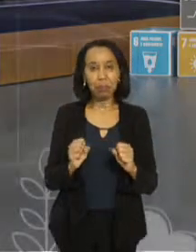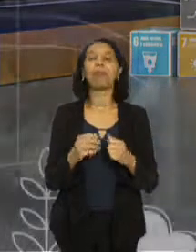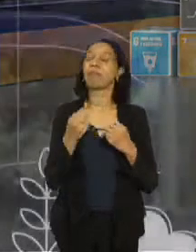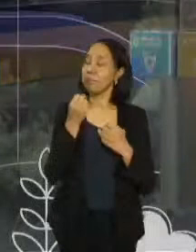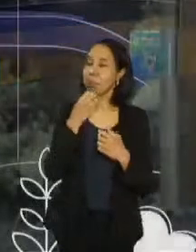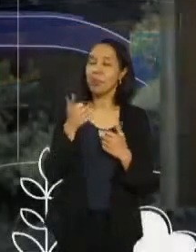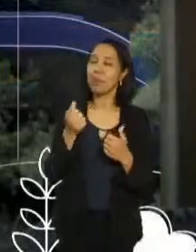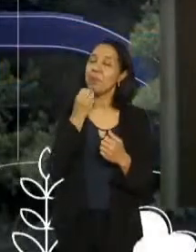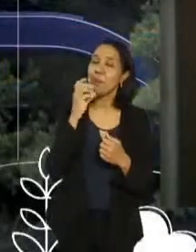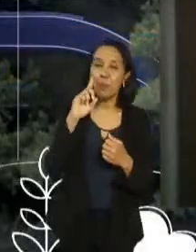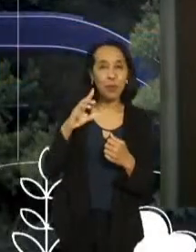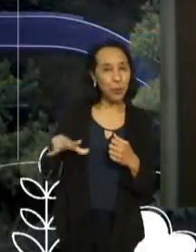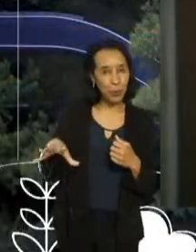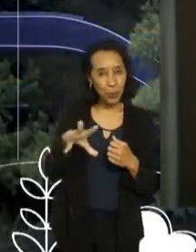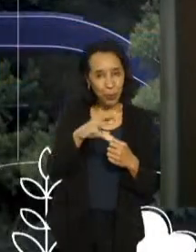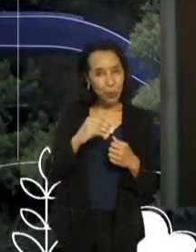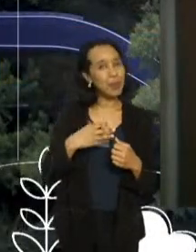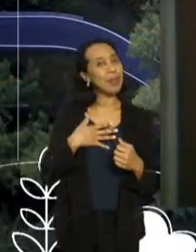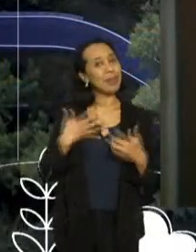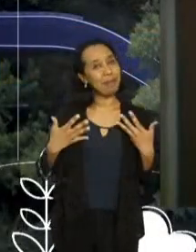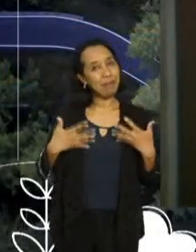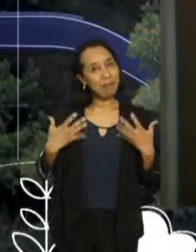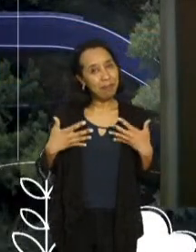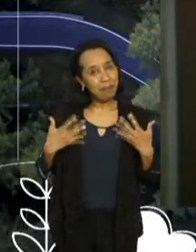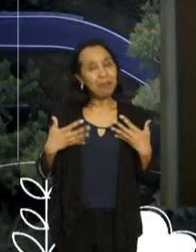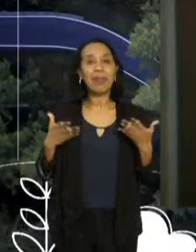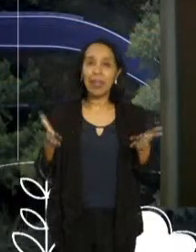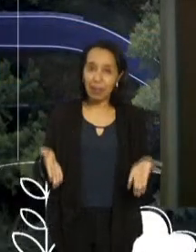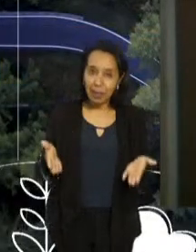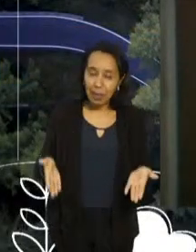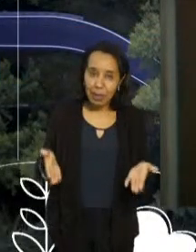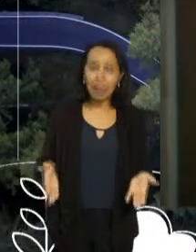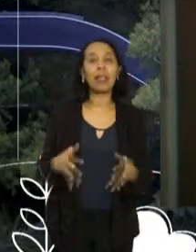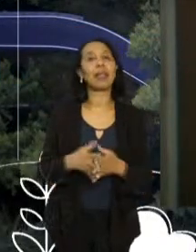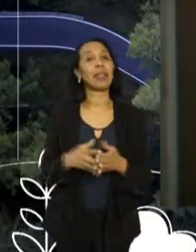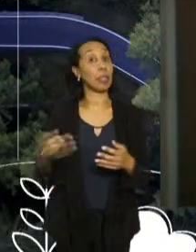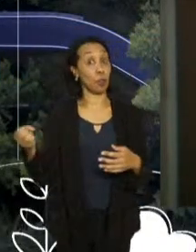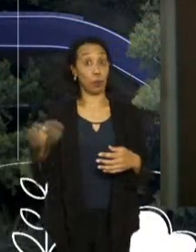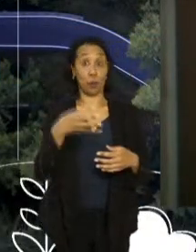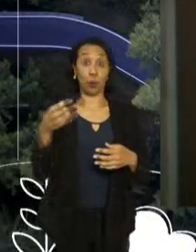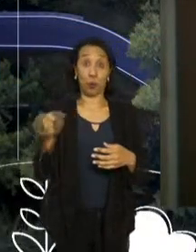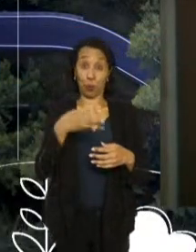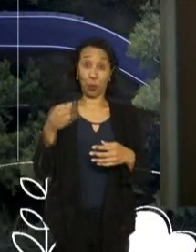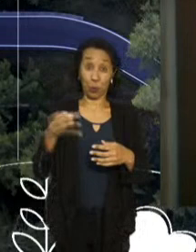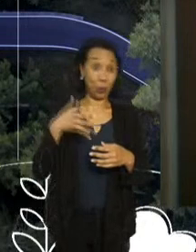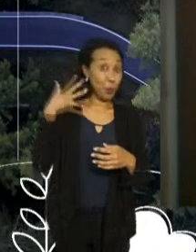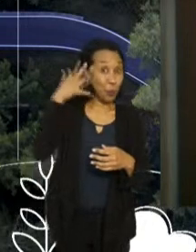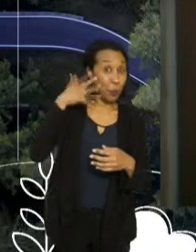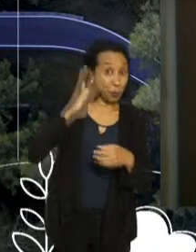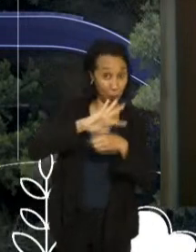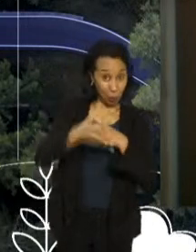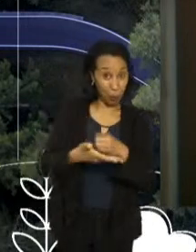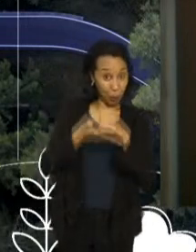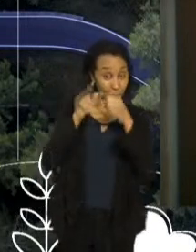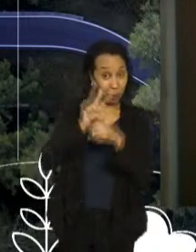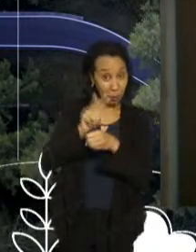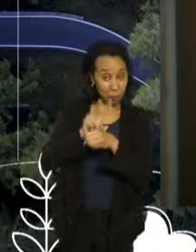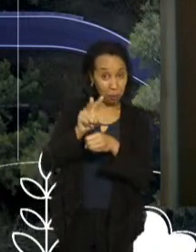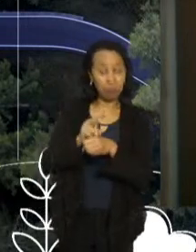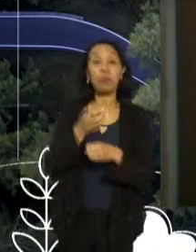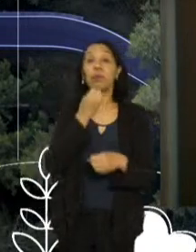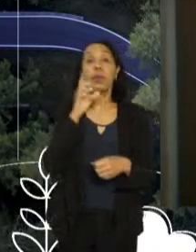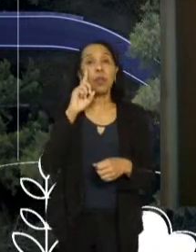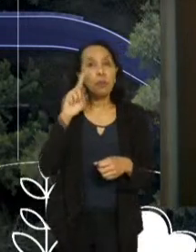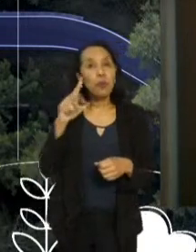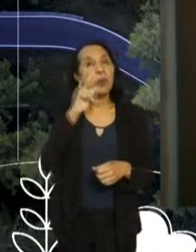Pois não, bom dia a todos. É uma alegria participar dessa nova edição do Sustainable Talks. Bom dia